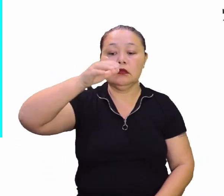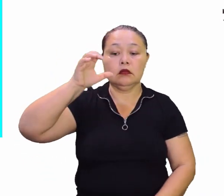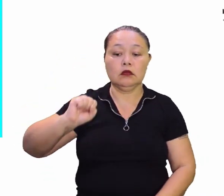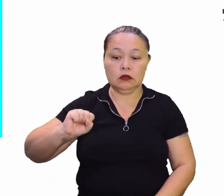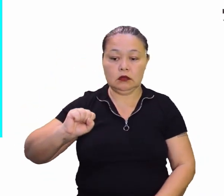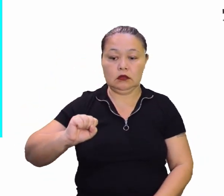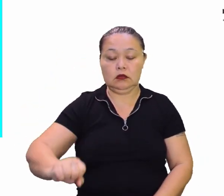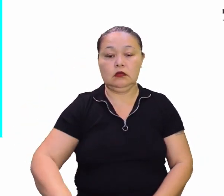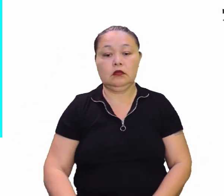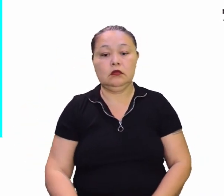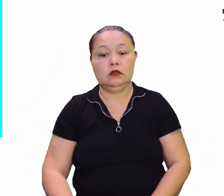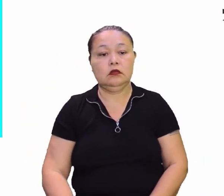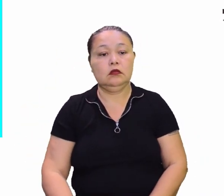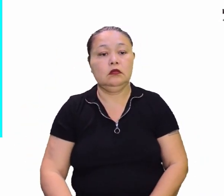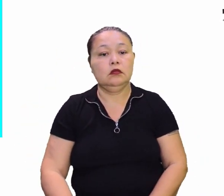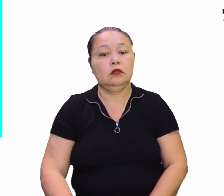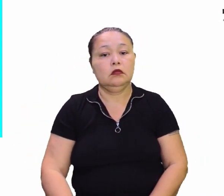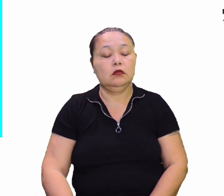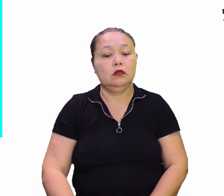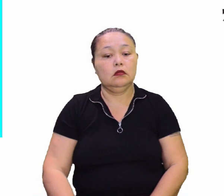do Sul.